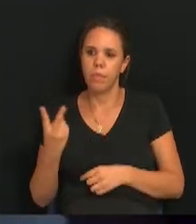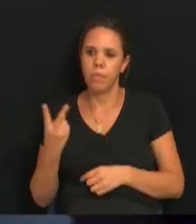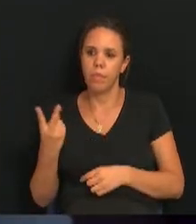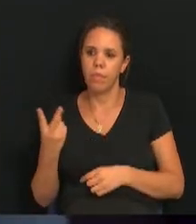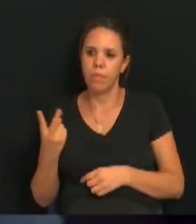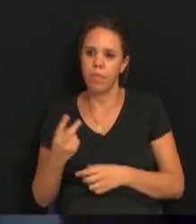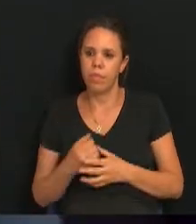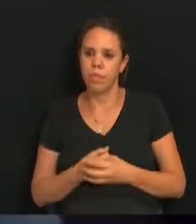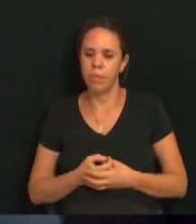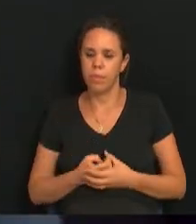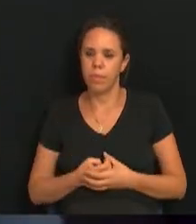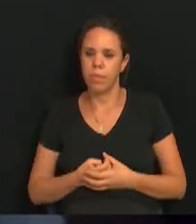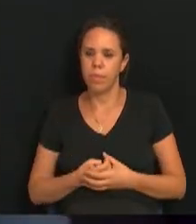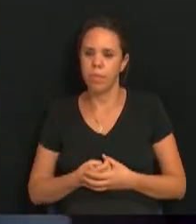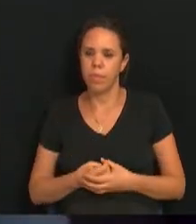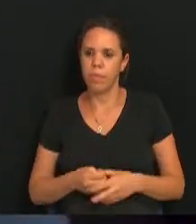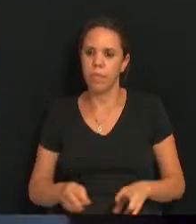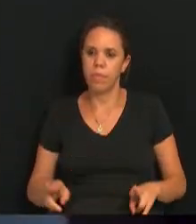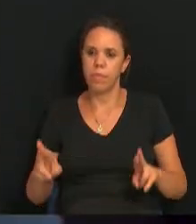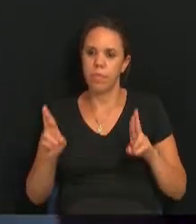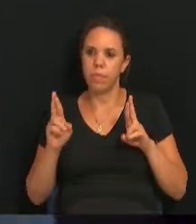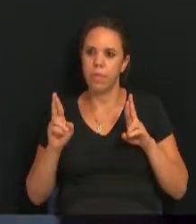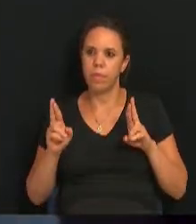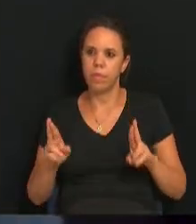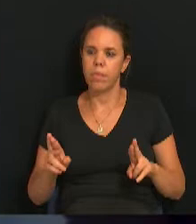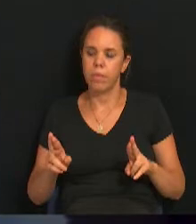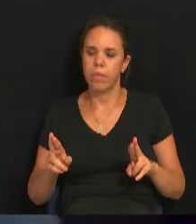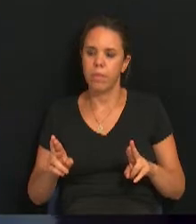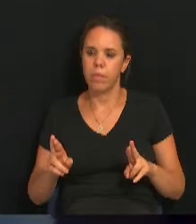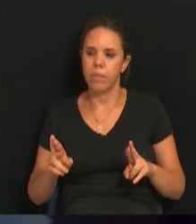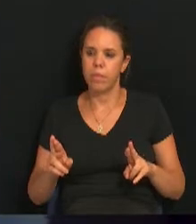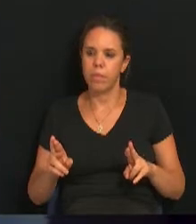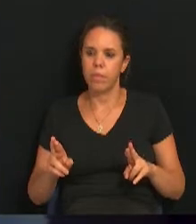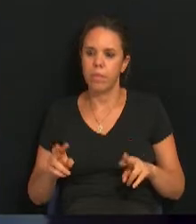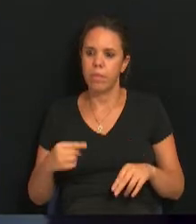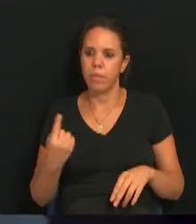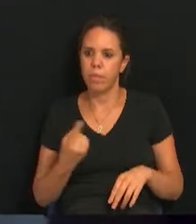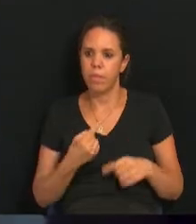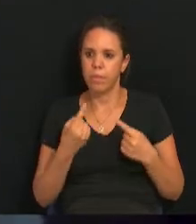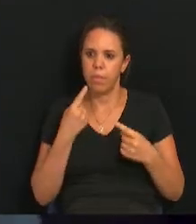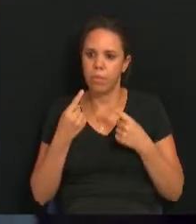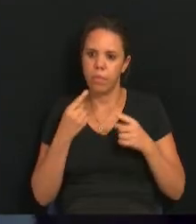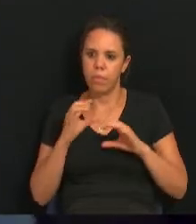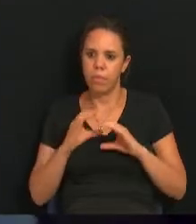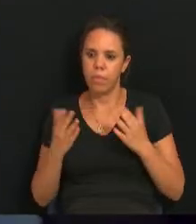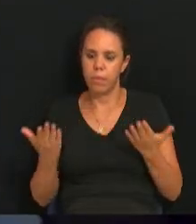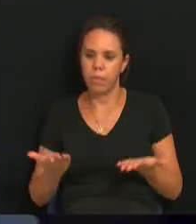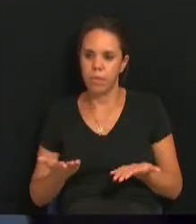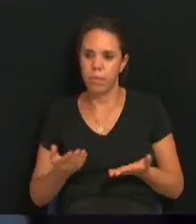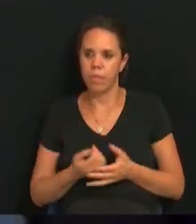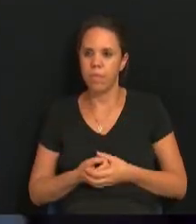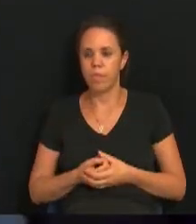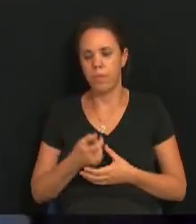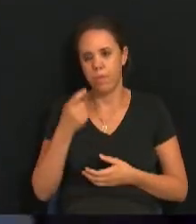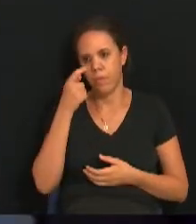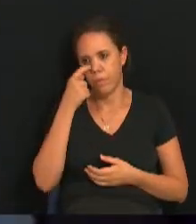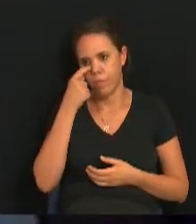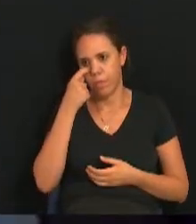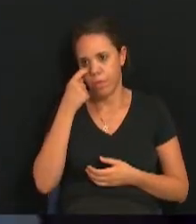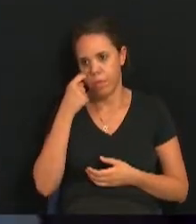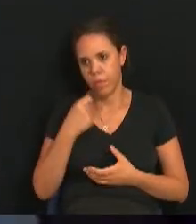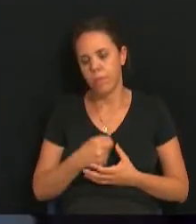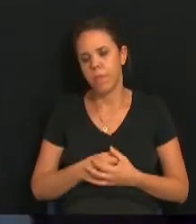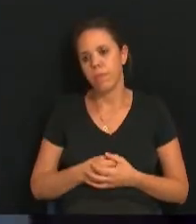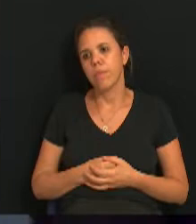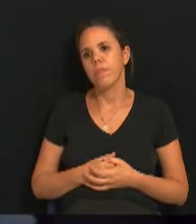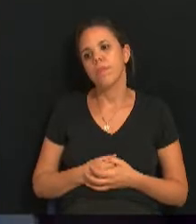magistério. Então, eu espero aqui que o nosso diálogo hoje não só subsidie